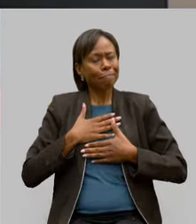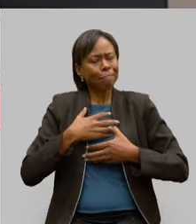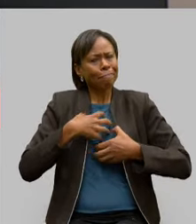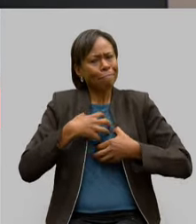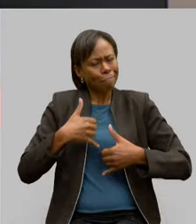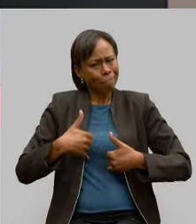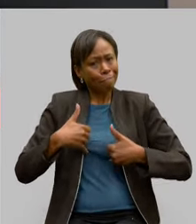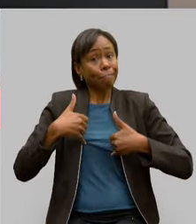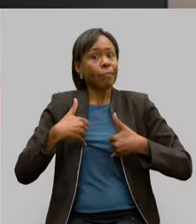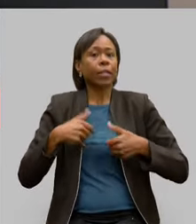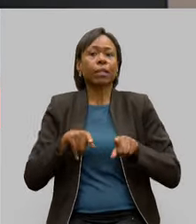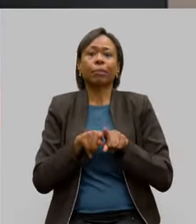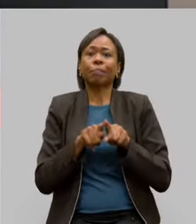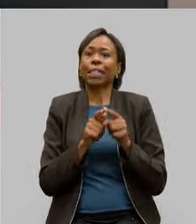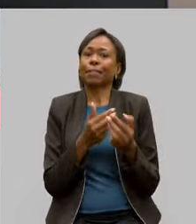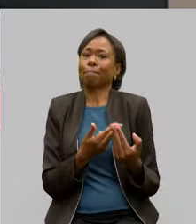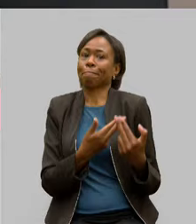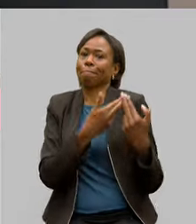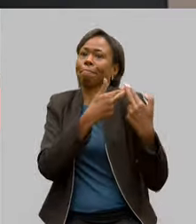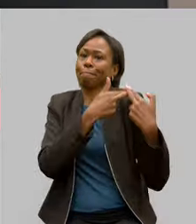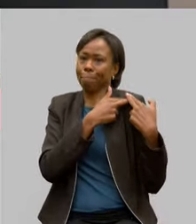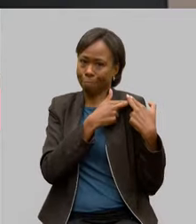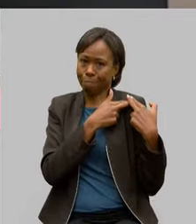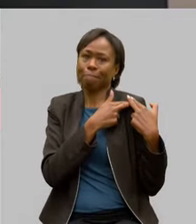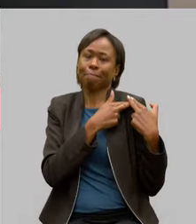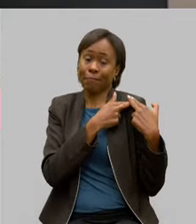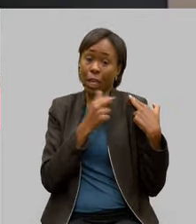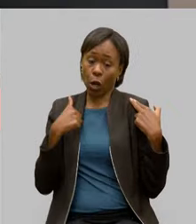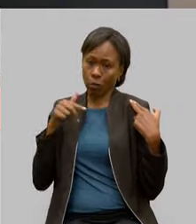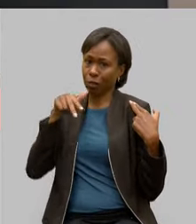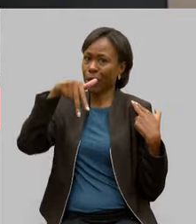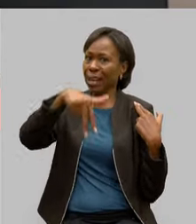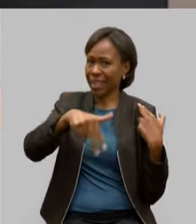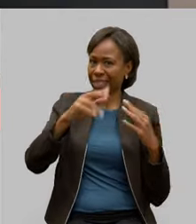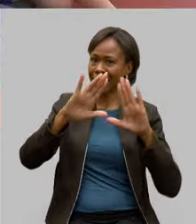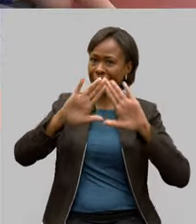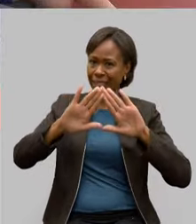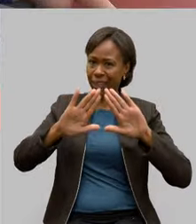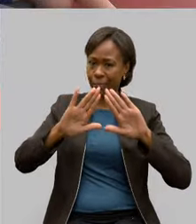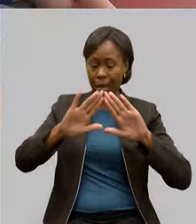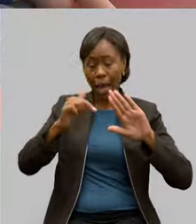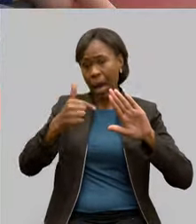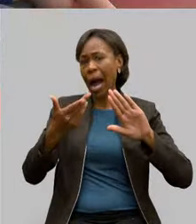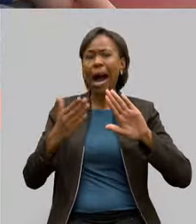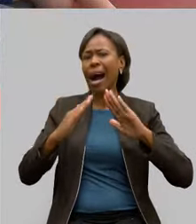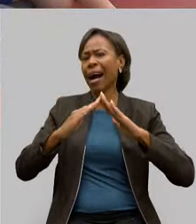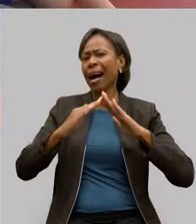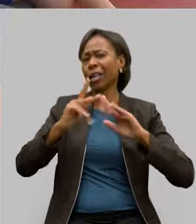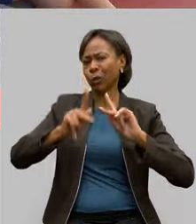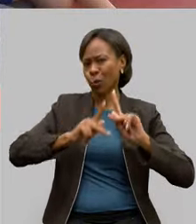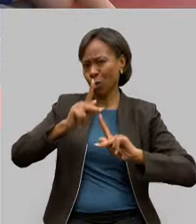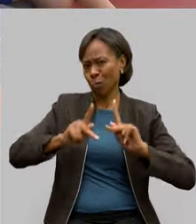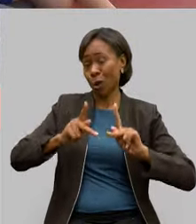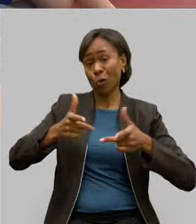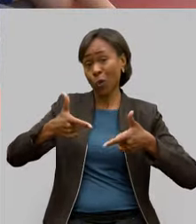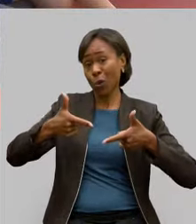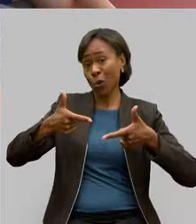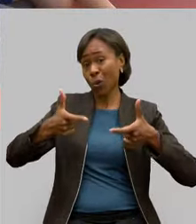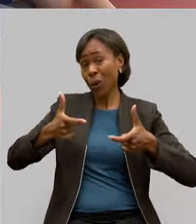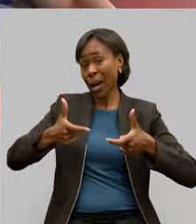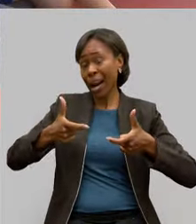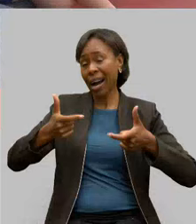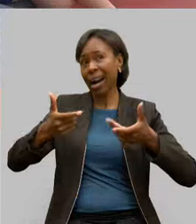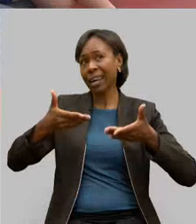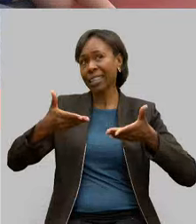responsabilidade então que eu tô me colocando aqui nessa casa Né a casa do povo a casa aqui em Minas Gerais o meu estado onde eu nasci e vivo